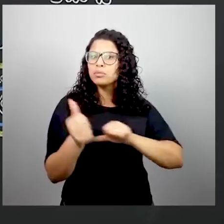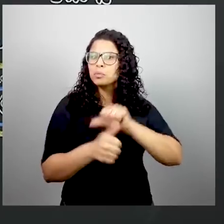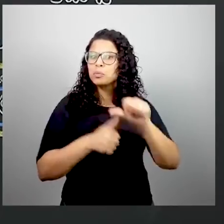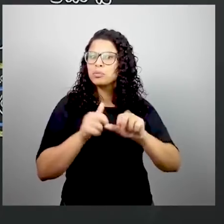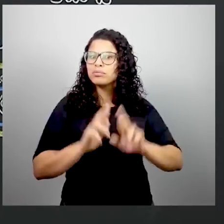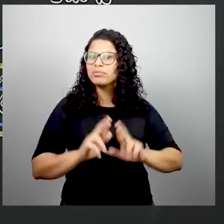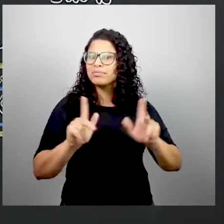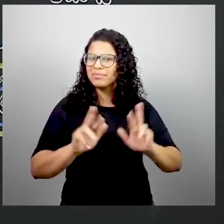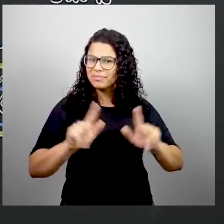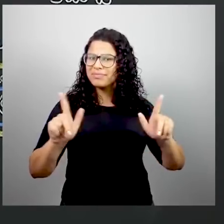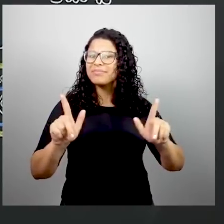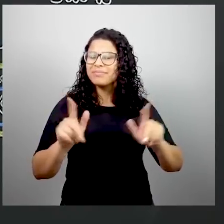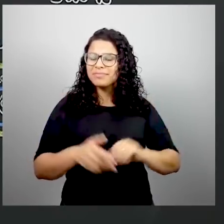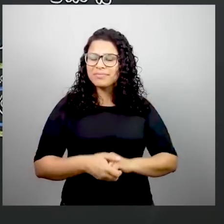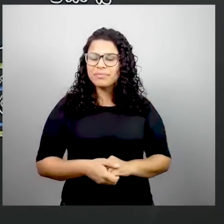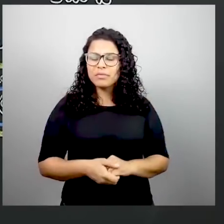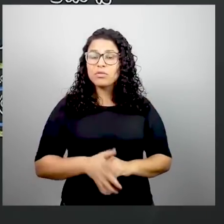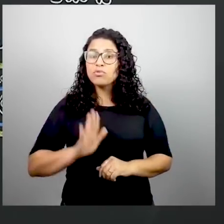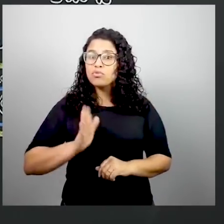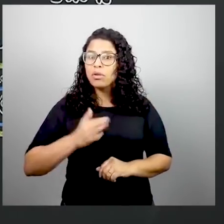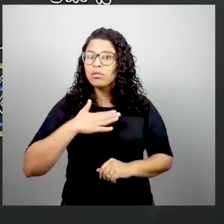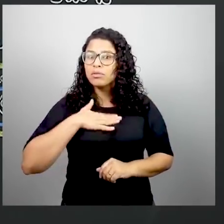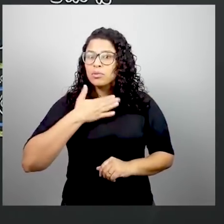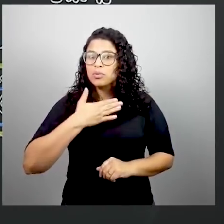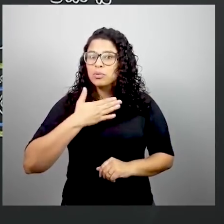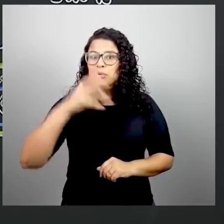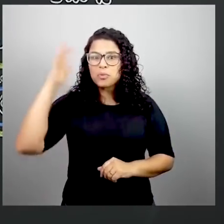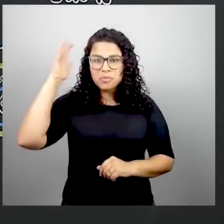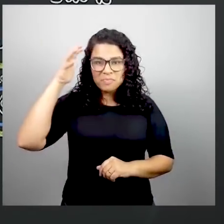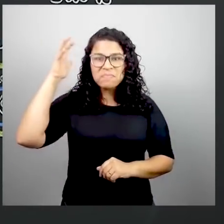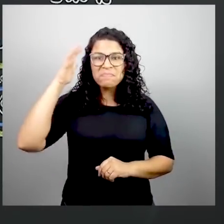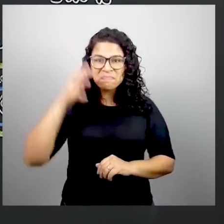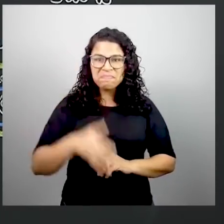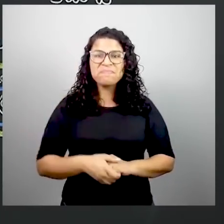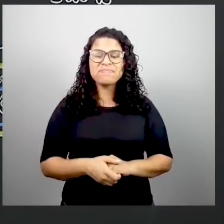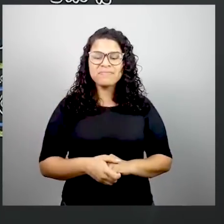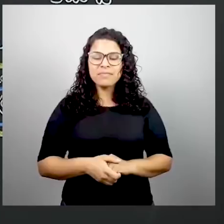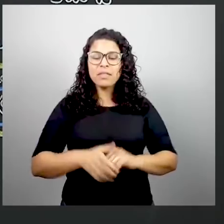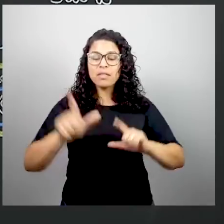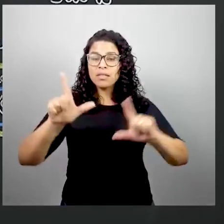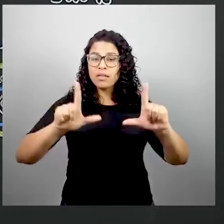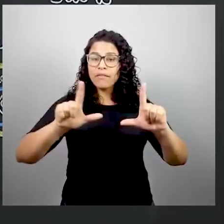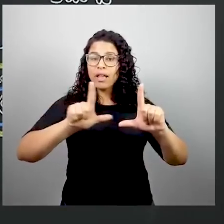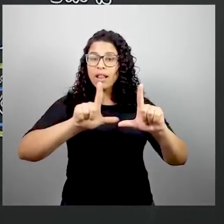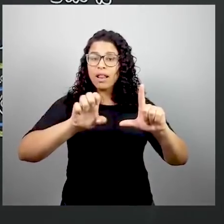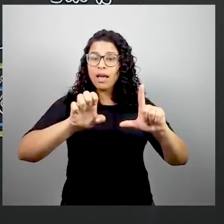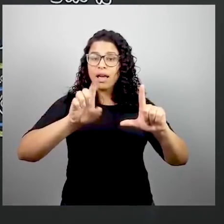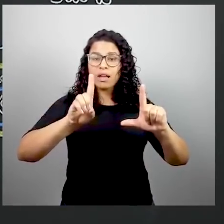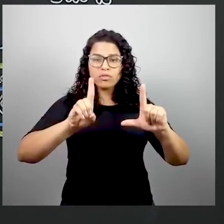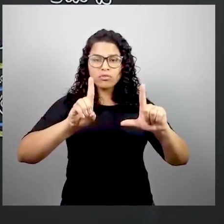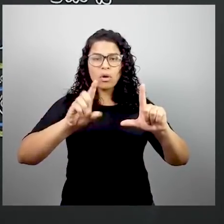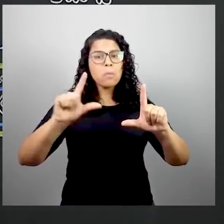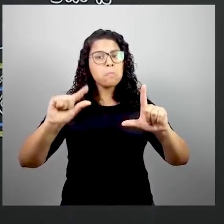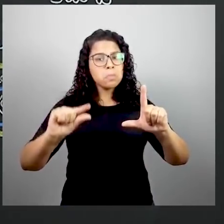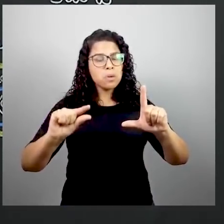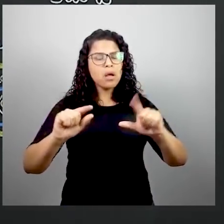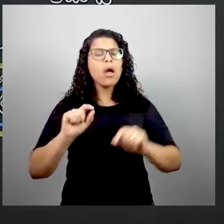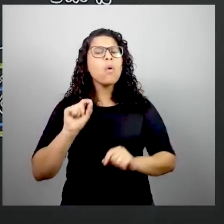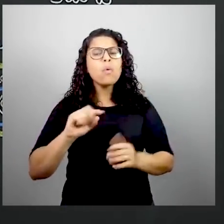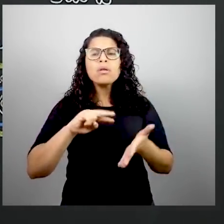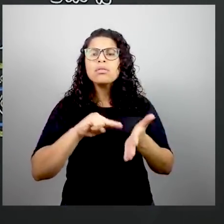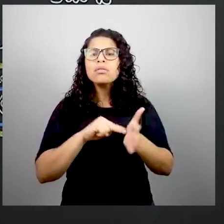que os números são muito variados, já me assustei com esse chuveiro aqui, já vi que a de LED é menos, mas o que é esse tal